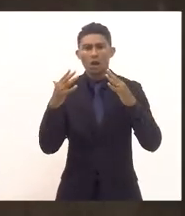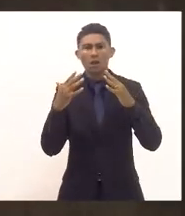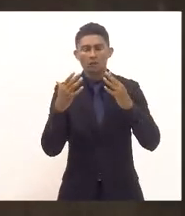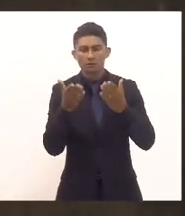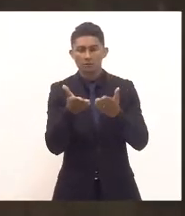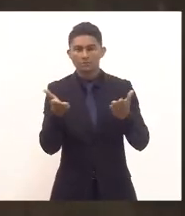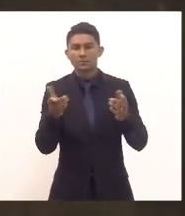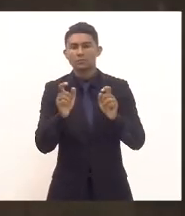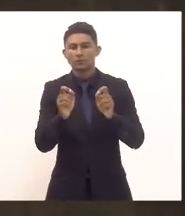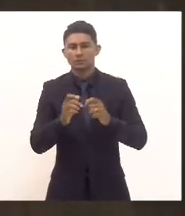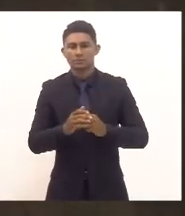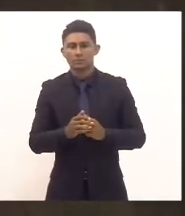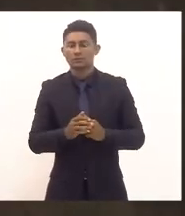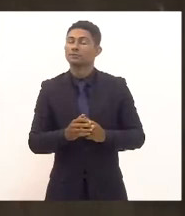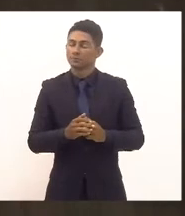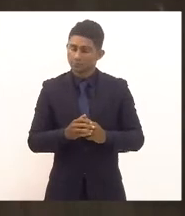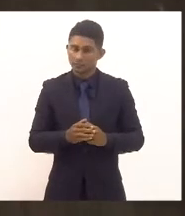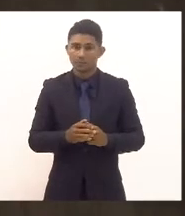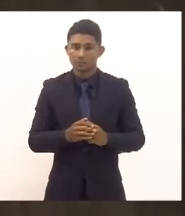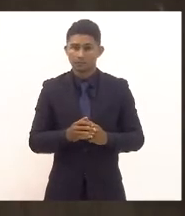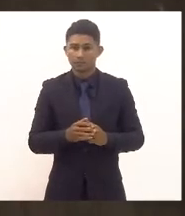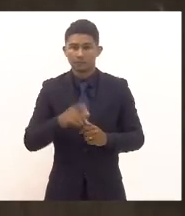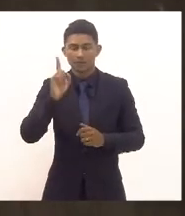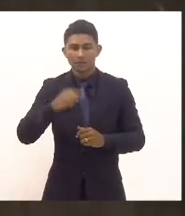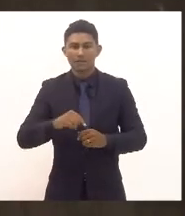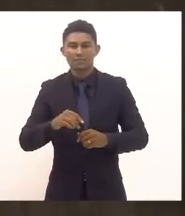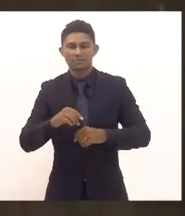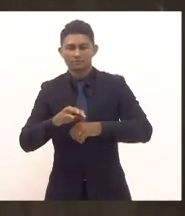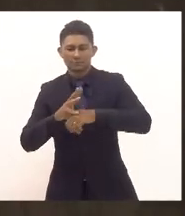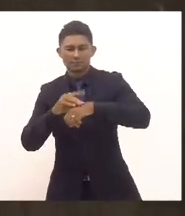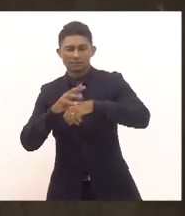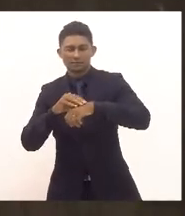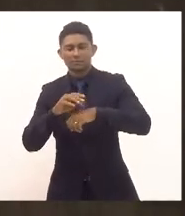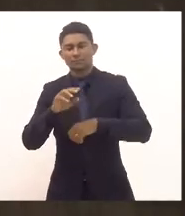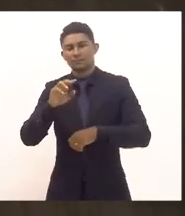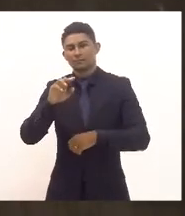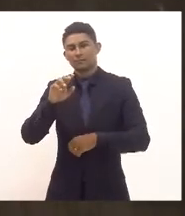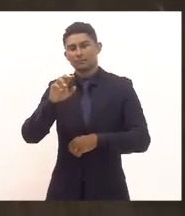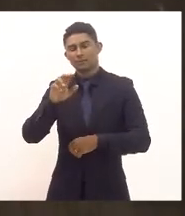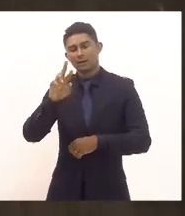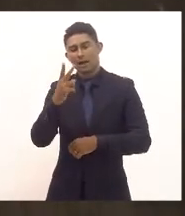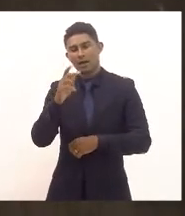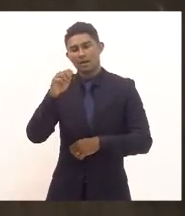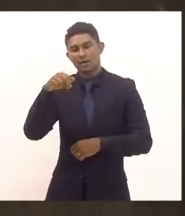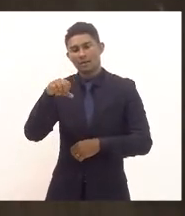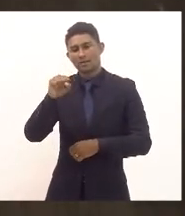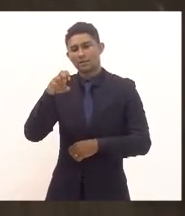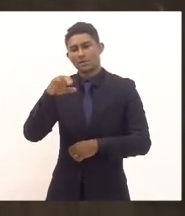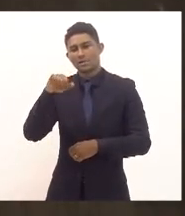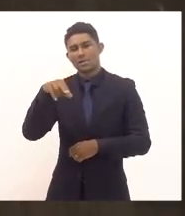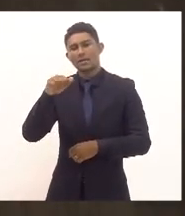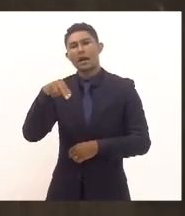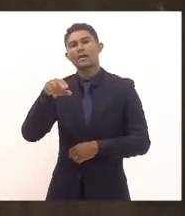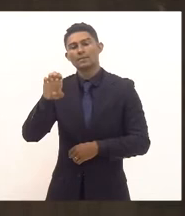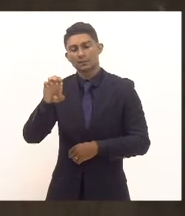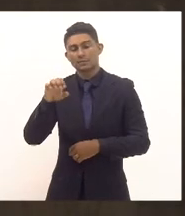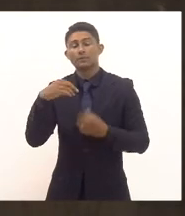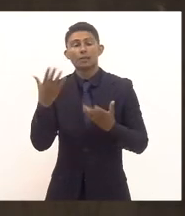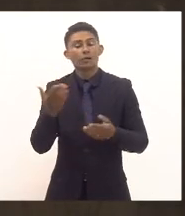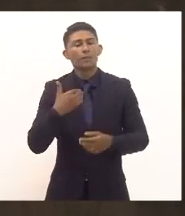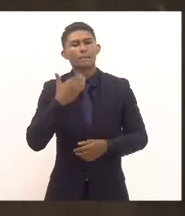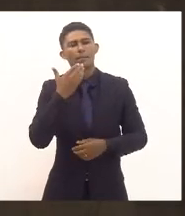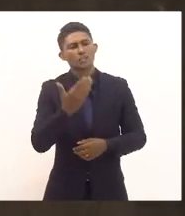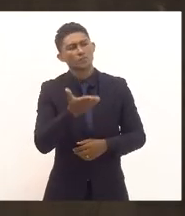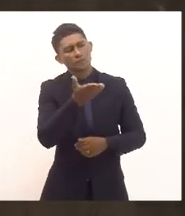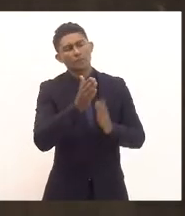da questão da contenção da hanseníase e eu queria pedir a vossa excelência que